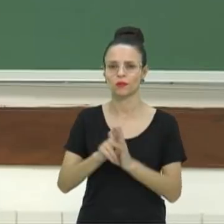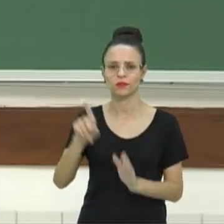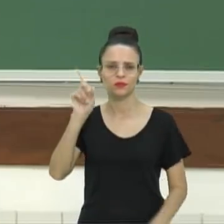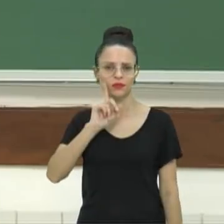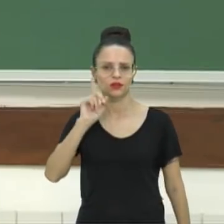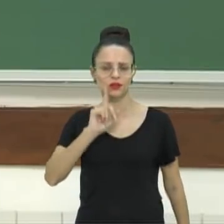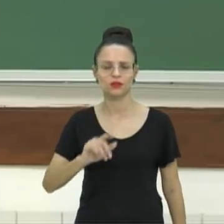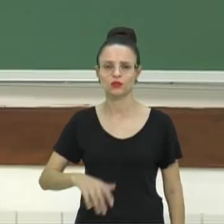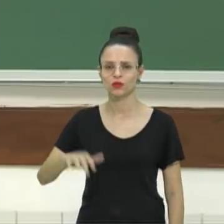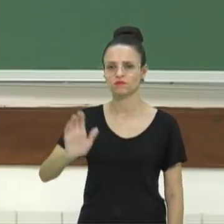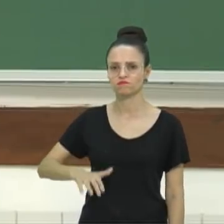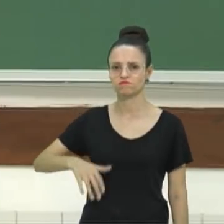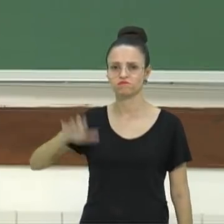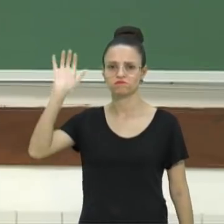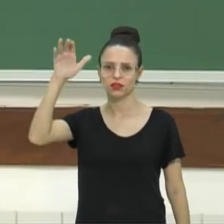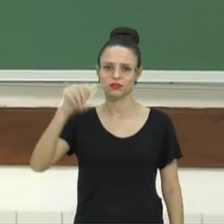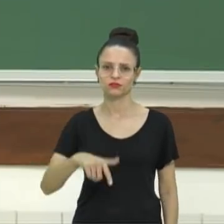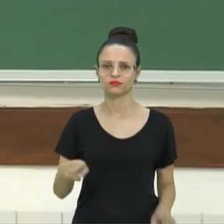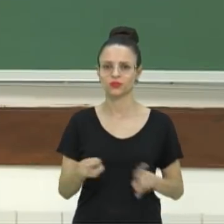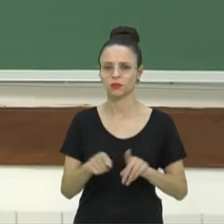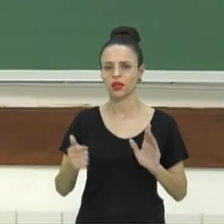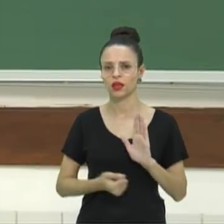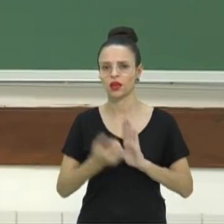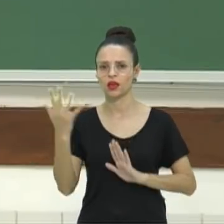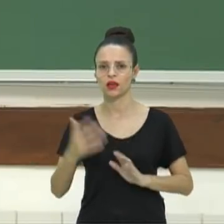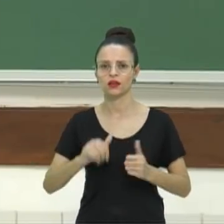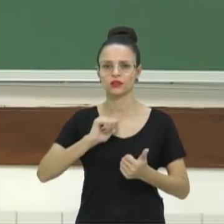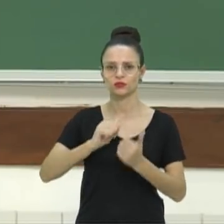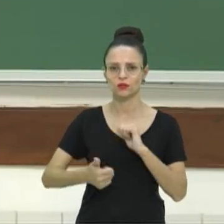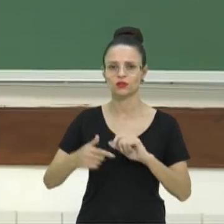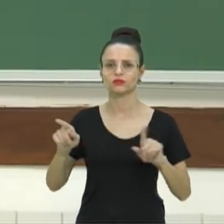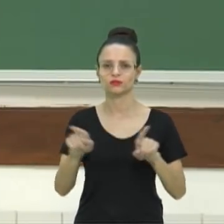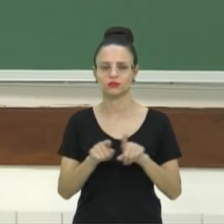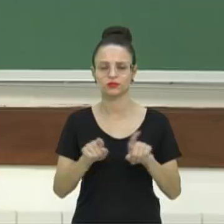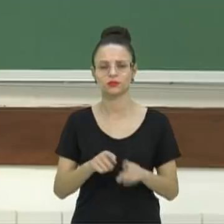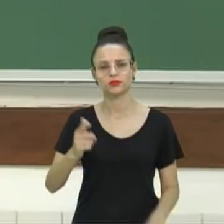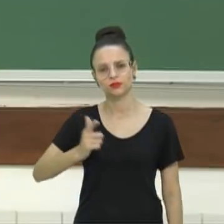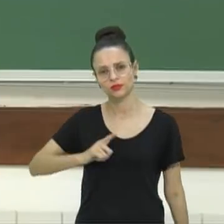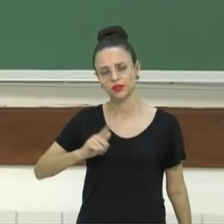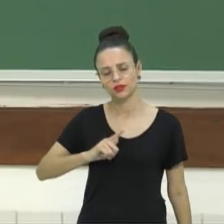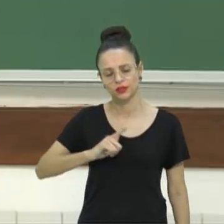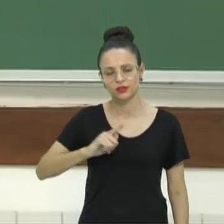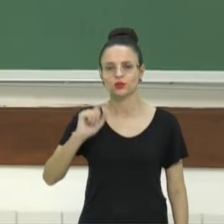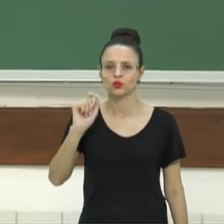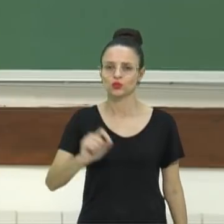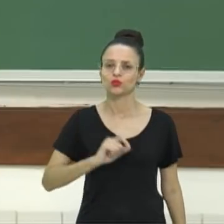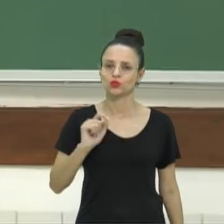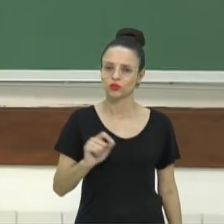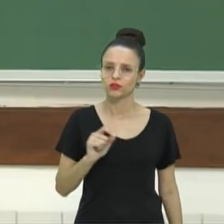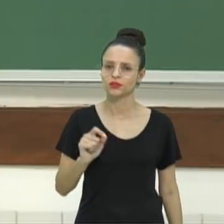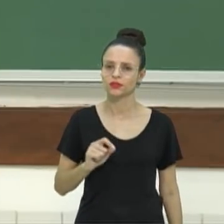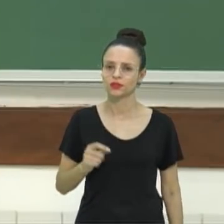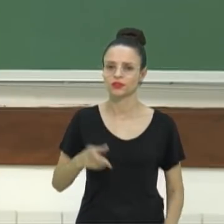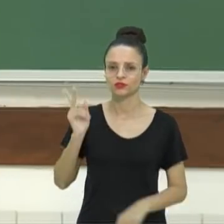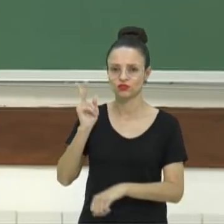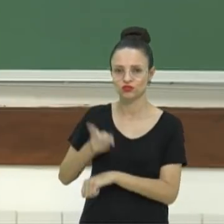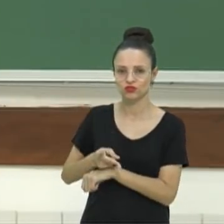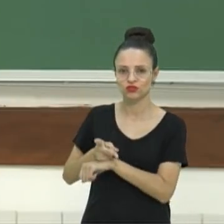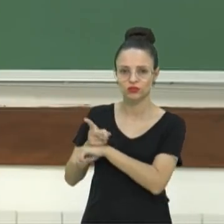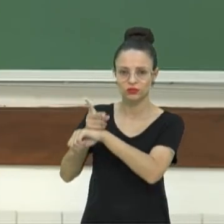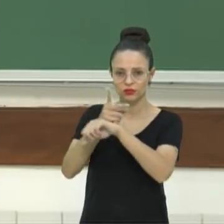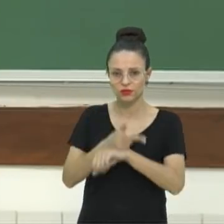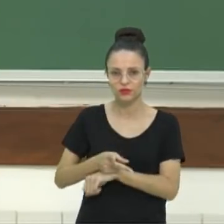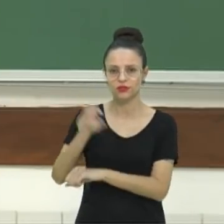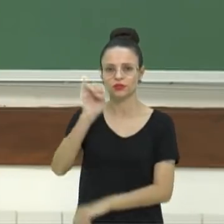basquete, acontece em muitos esportes que tem o acompanhamento de gravação, né, as imagens